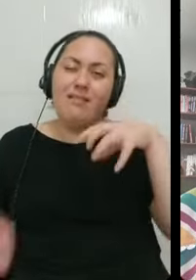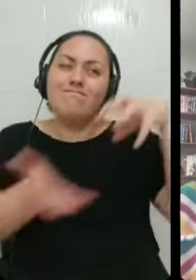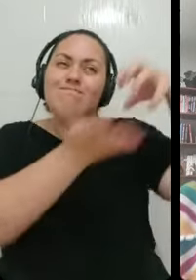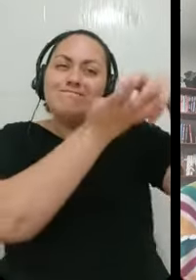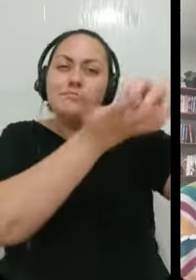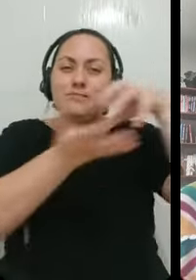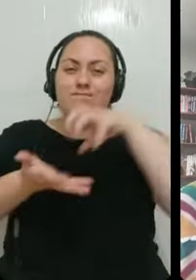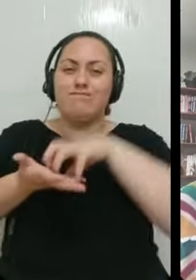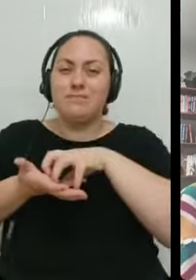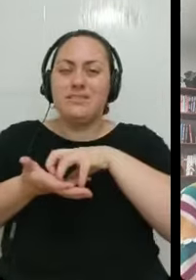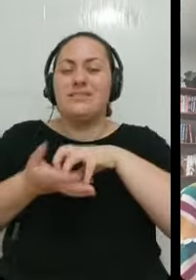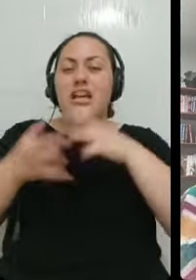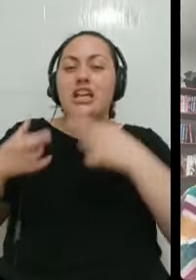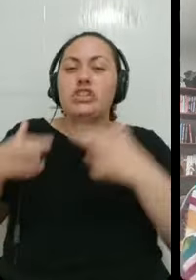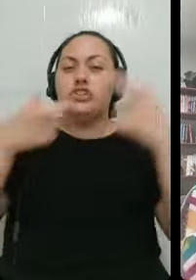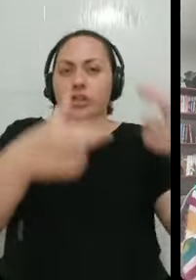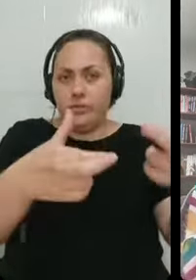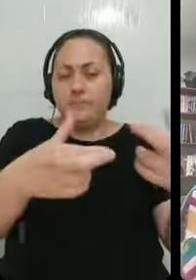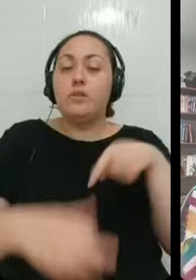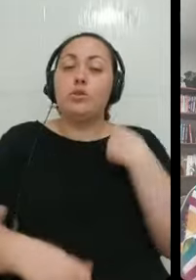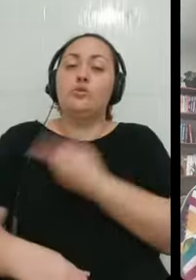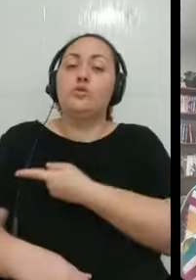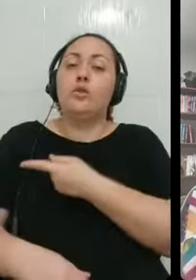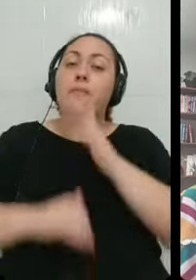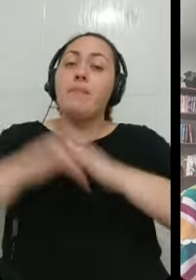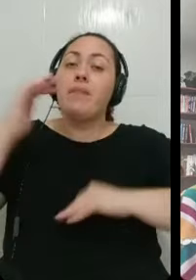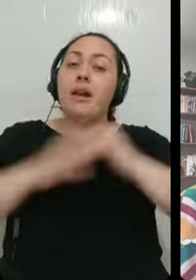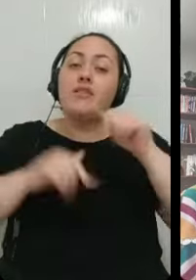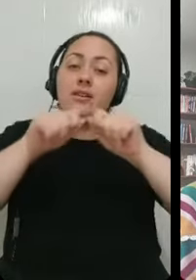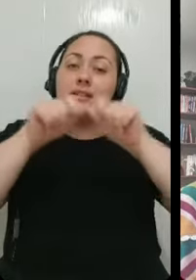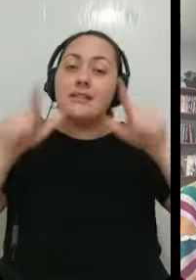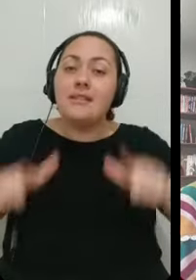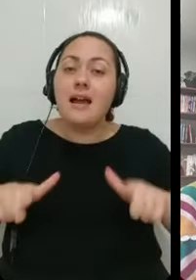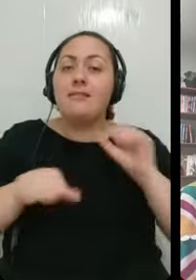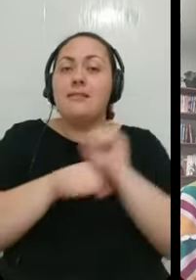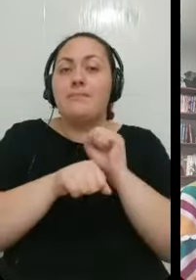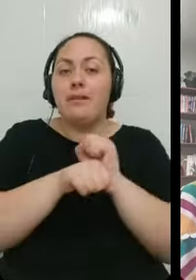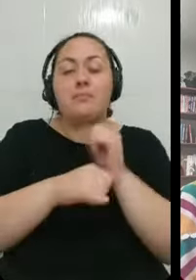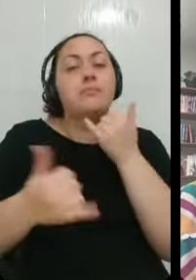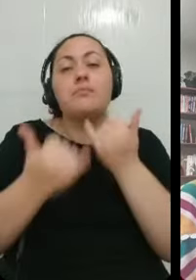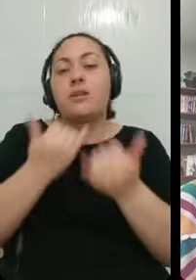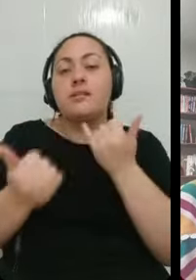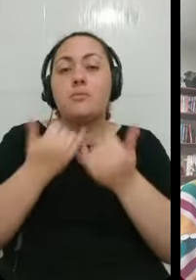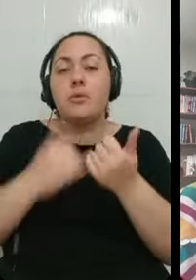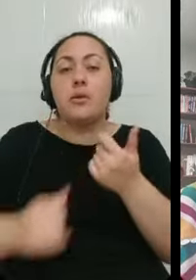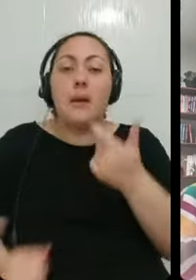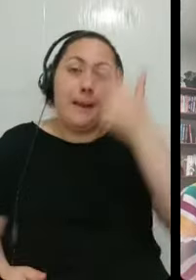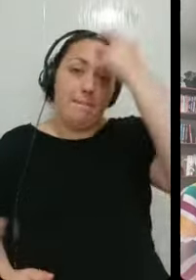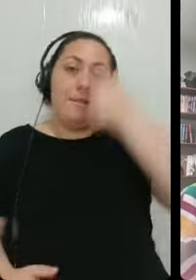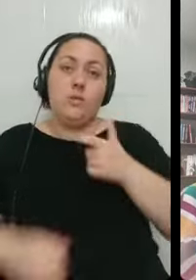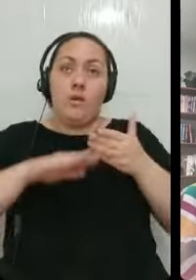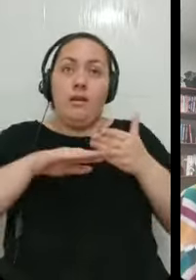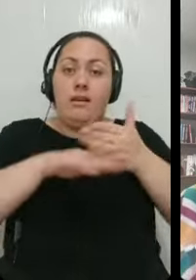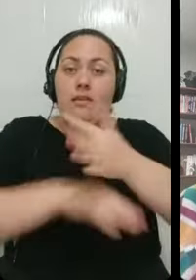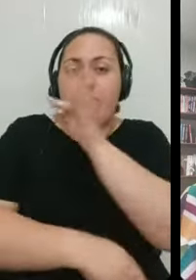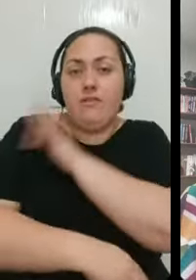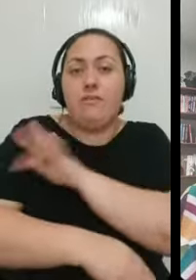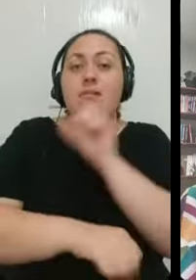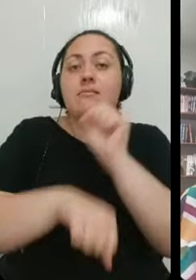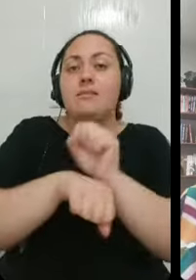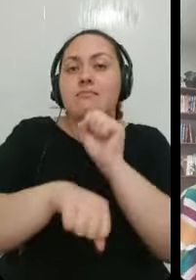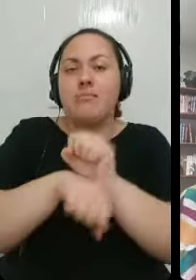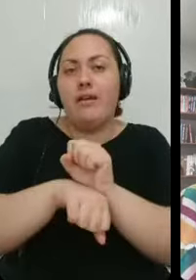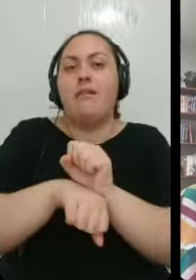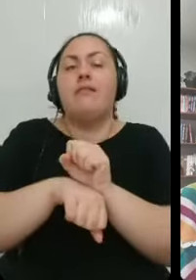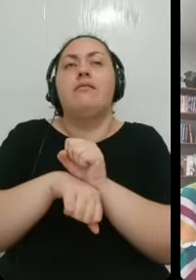Então, enquanto os usuários eles ficam aguardando, né, para a retirada dos seus medicamentos, a gente também vai trabalhando os